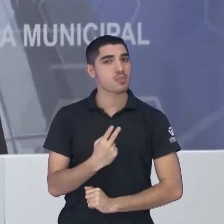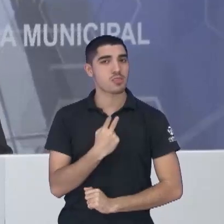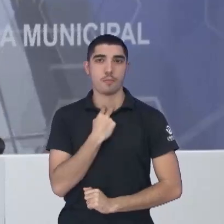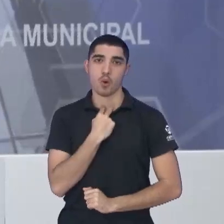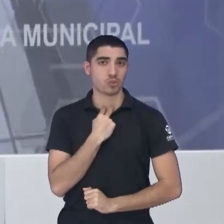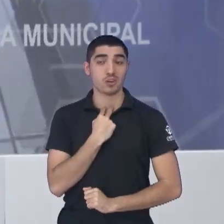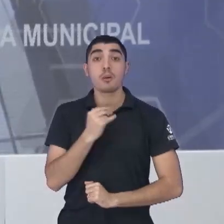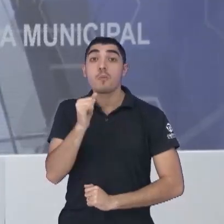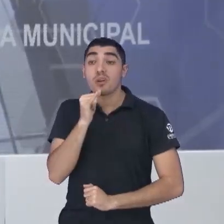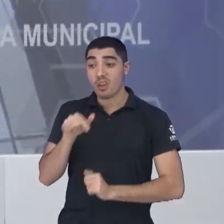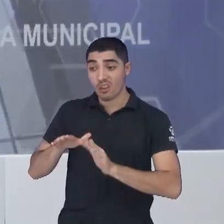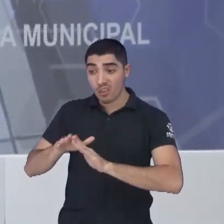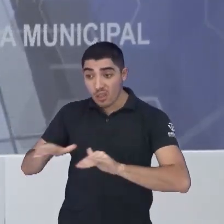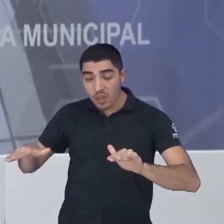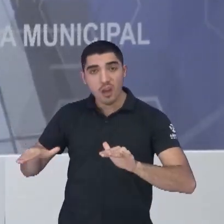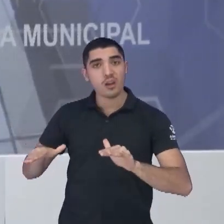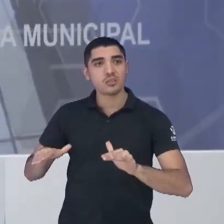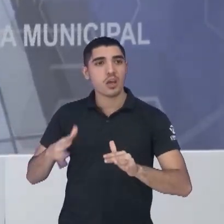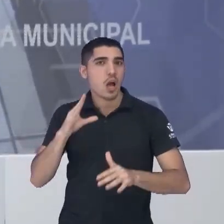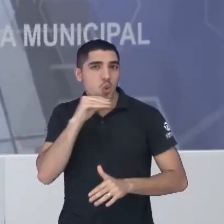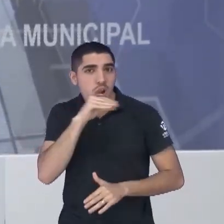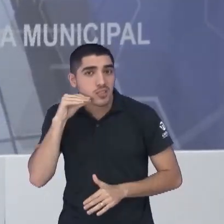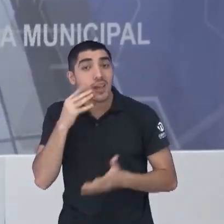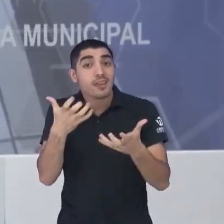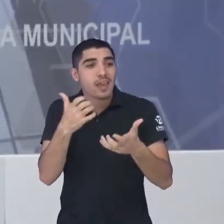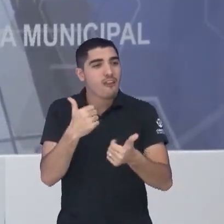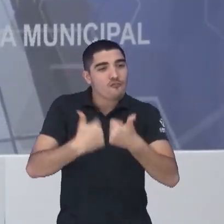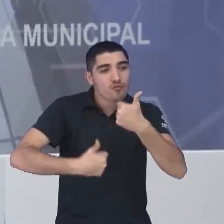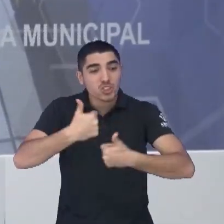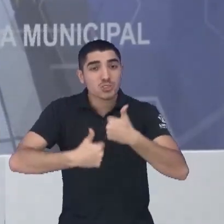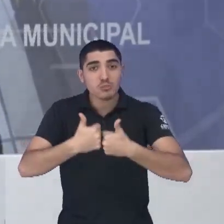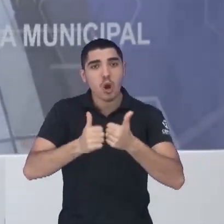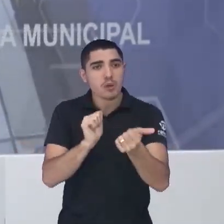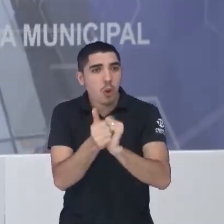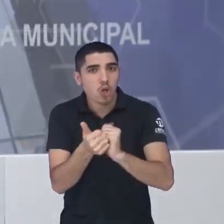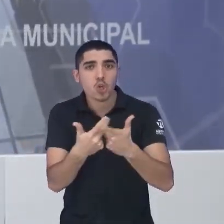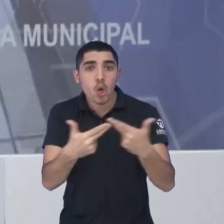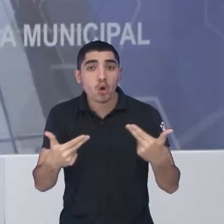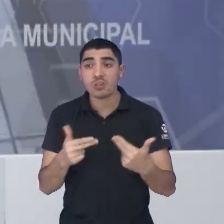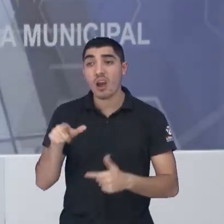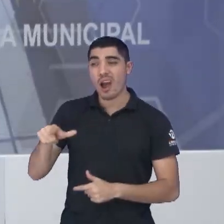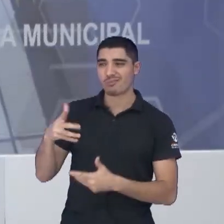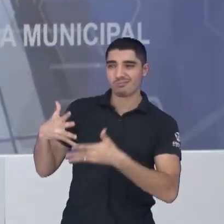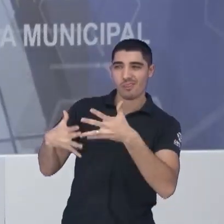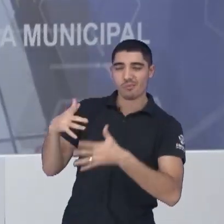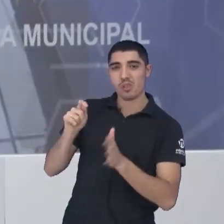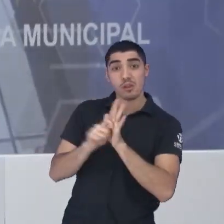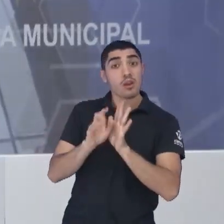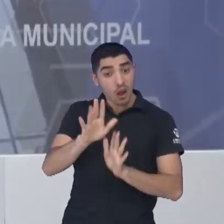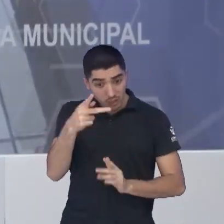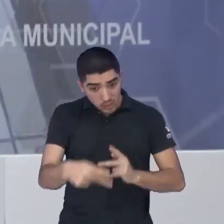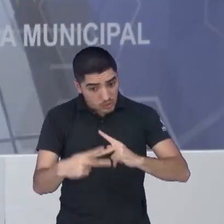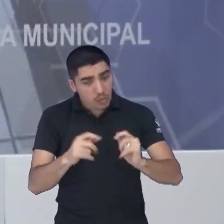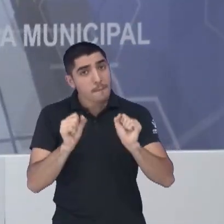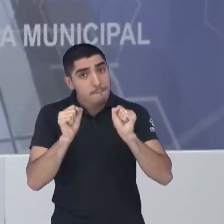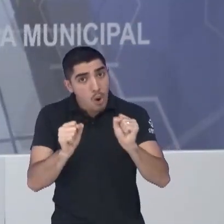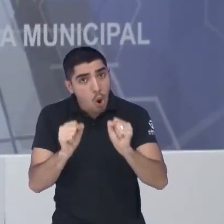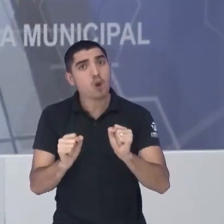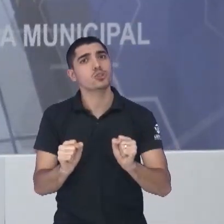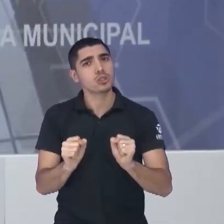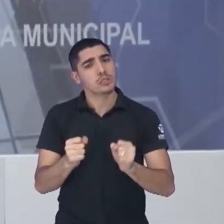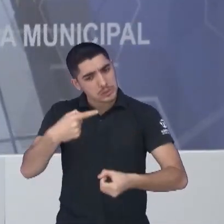adolescentes possam ali fazer a prática esportiva. São José dos Campos tem esse direito de ser uma cidade vanguarda nessa